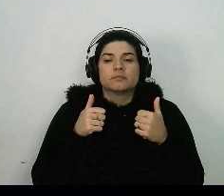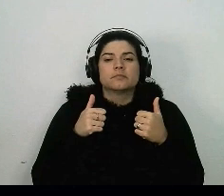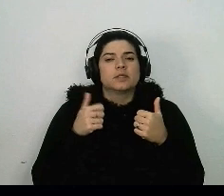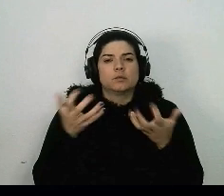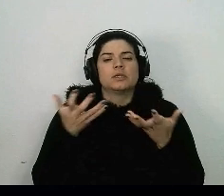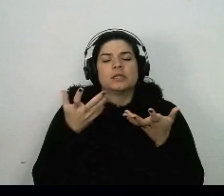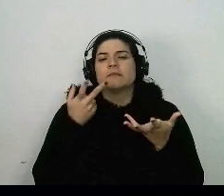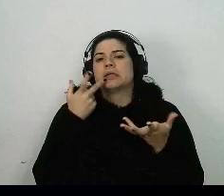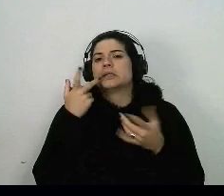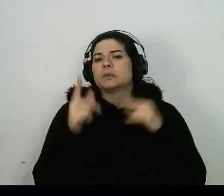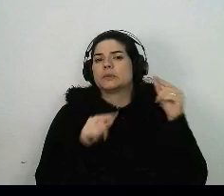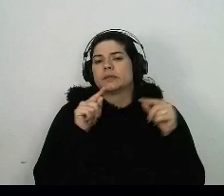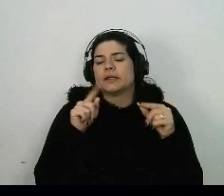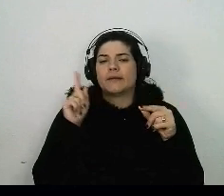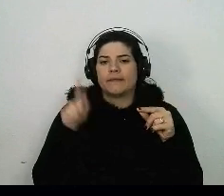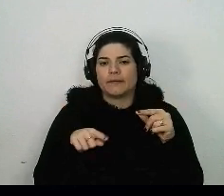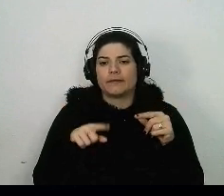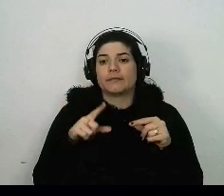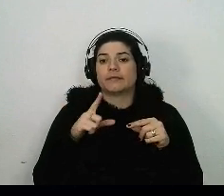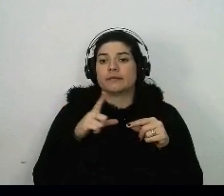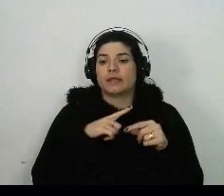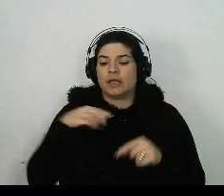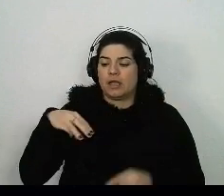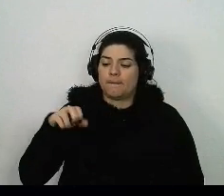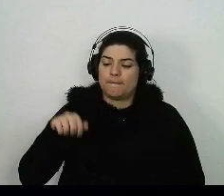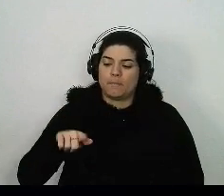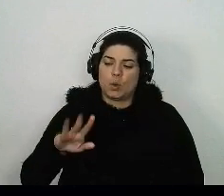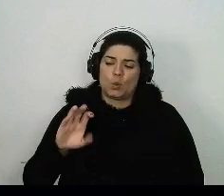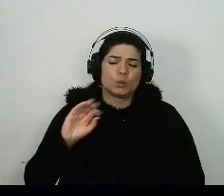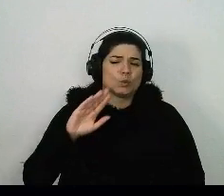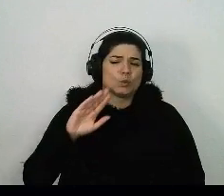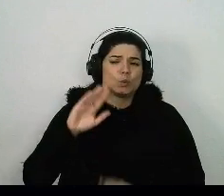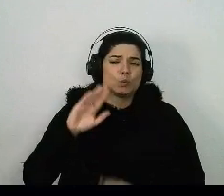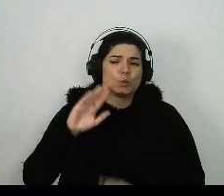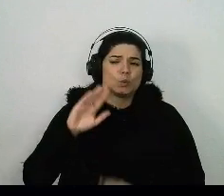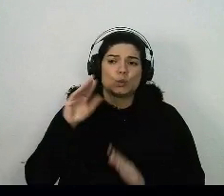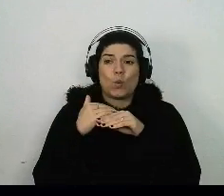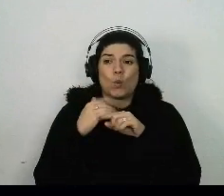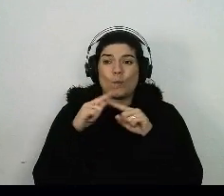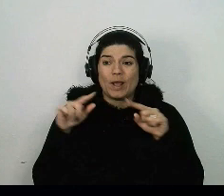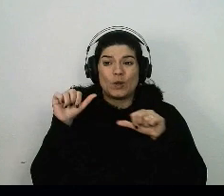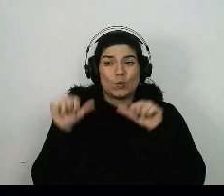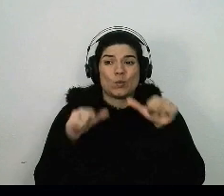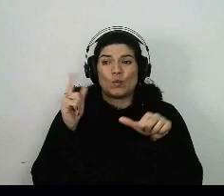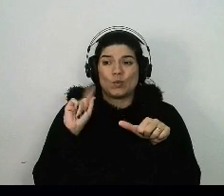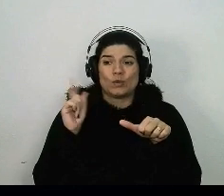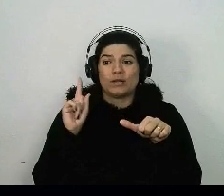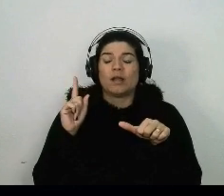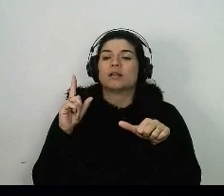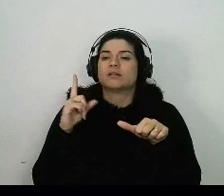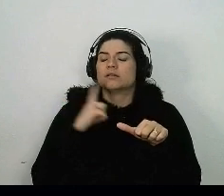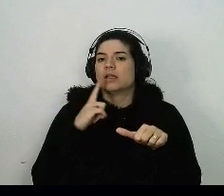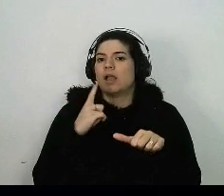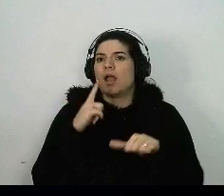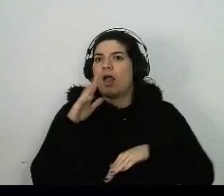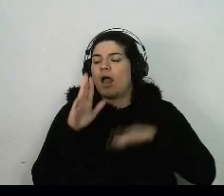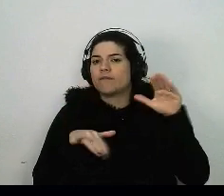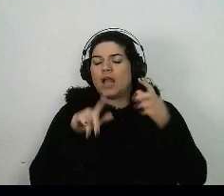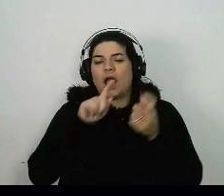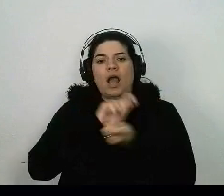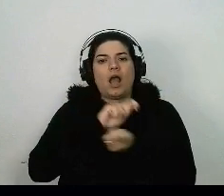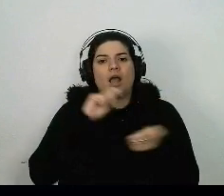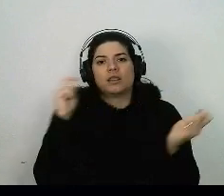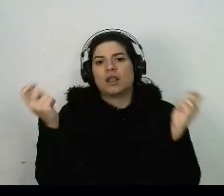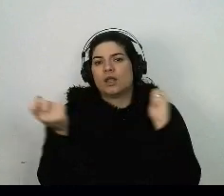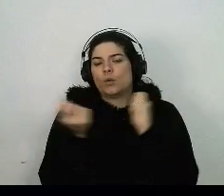assim, apesar da Mongo ter todos esses padrões não são imutáveis, né? Então, a gente consegue, muitas vezes, até adequar um tipo de